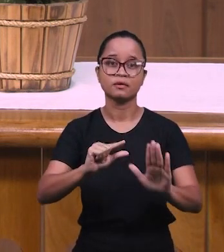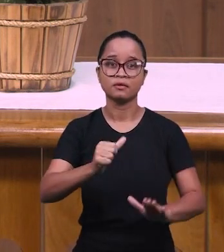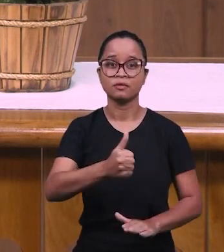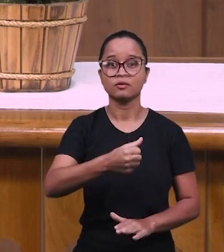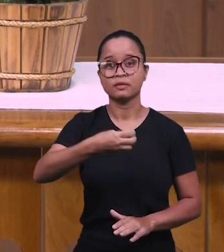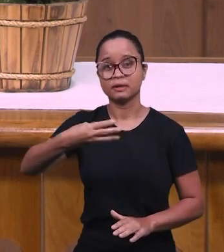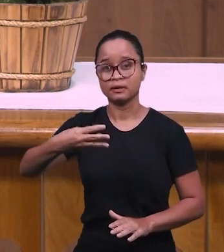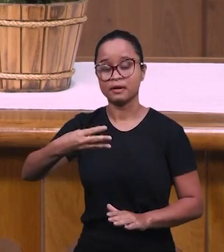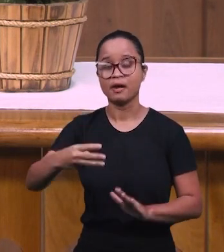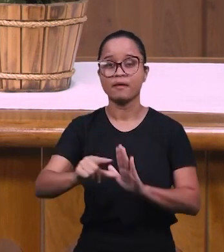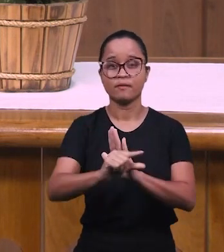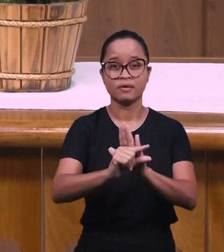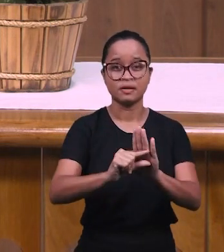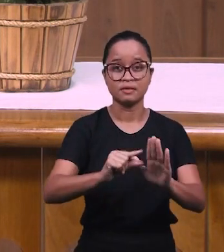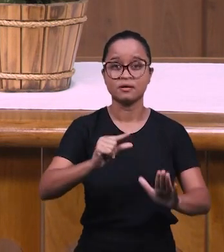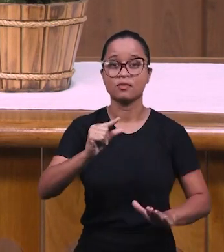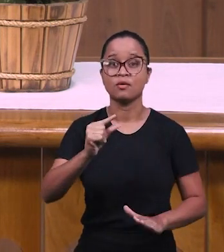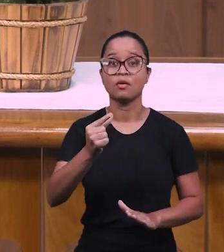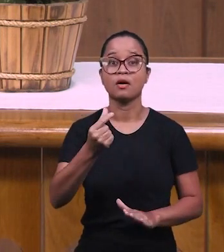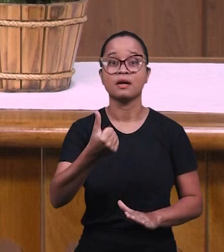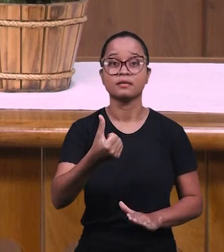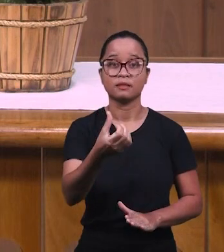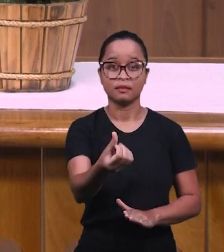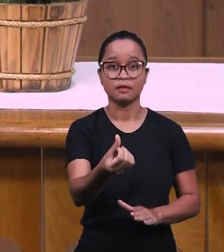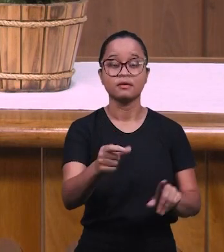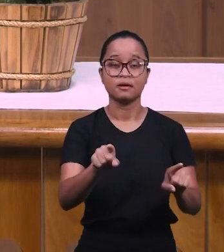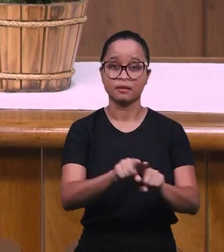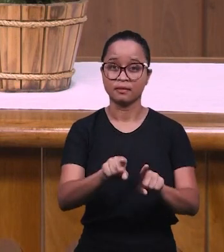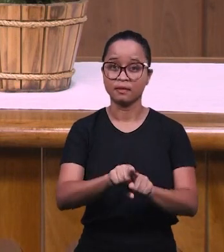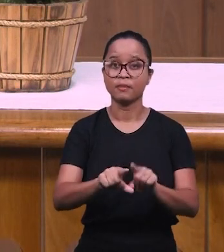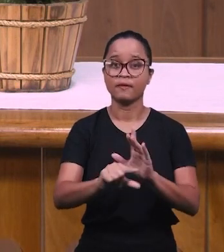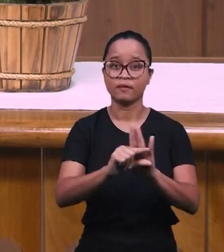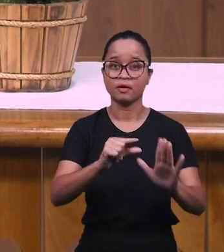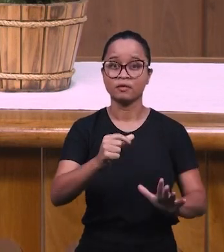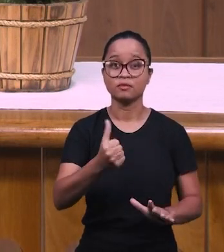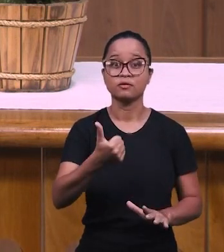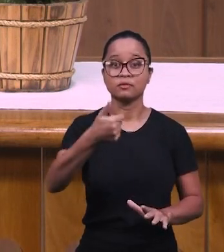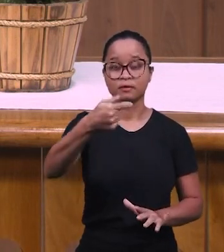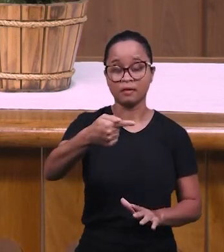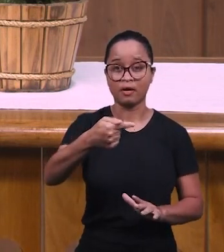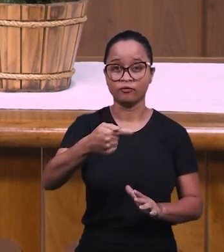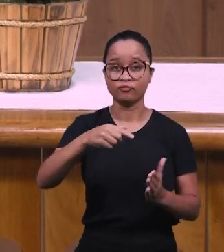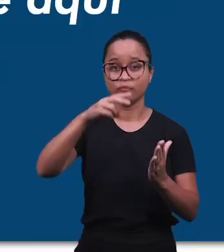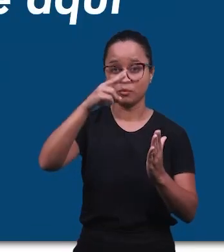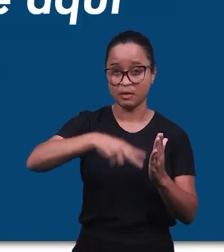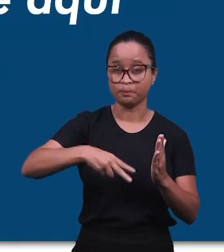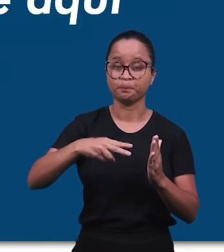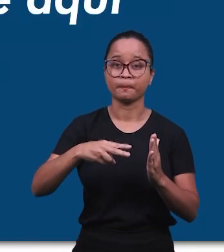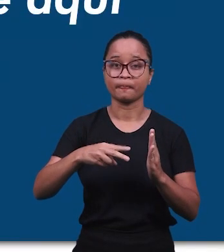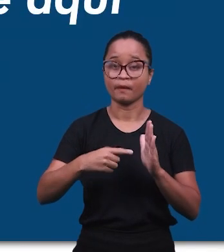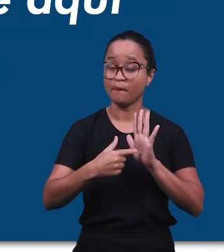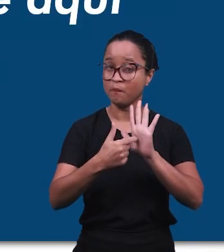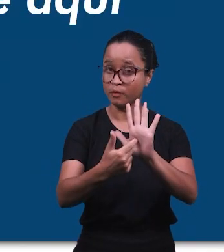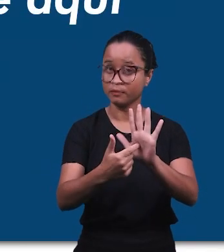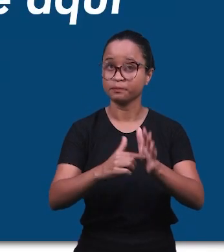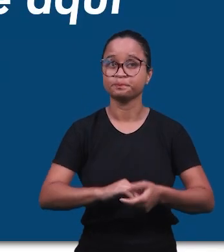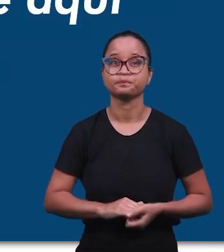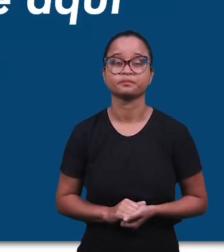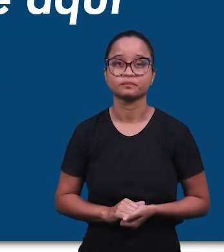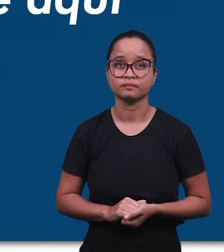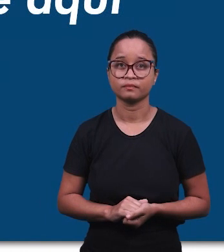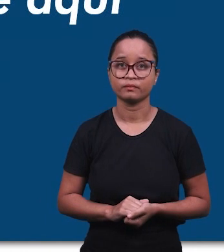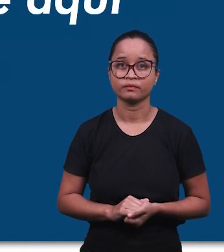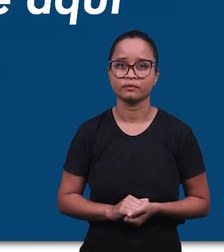versículo 13, o versículo 16 e o 17. Vamos ler? Versículo 12 diz